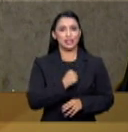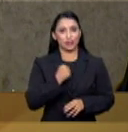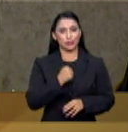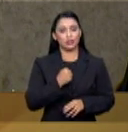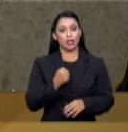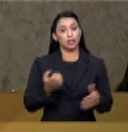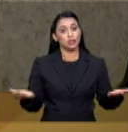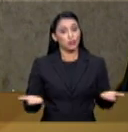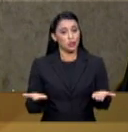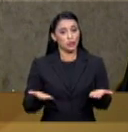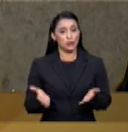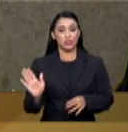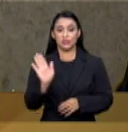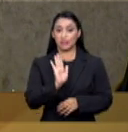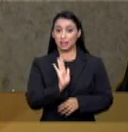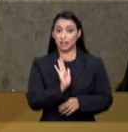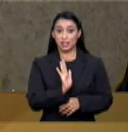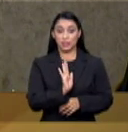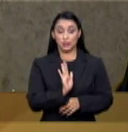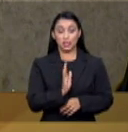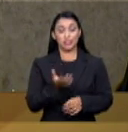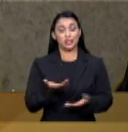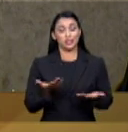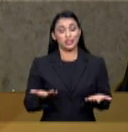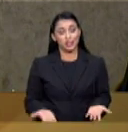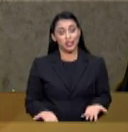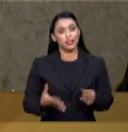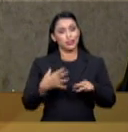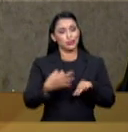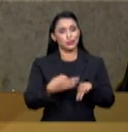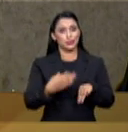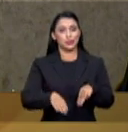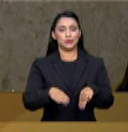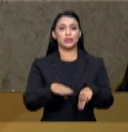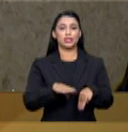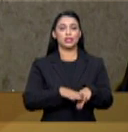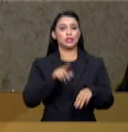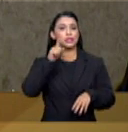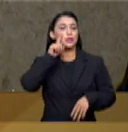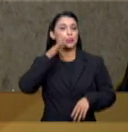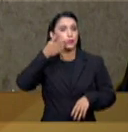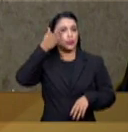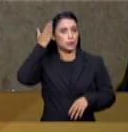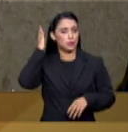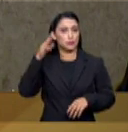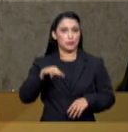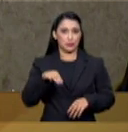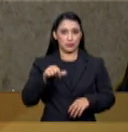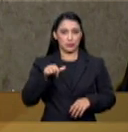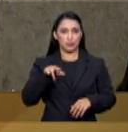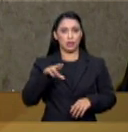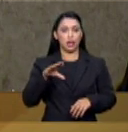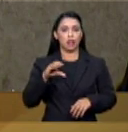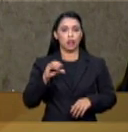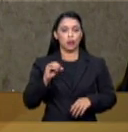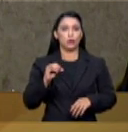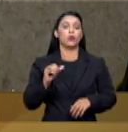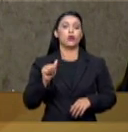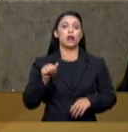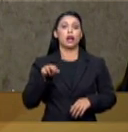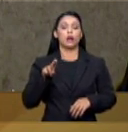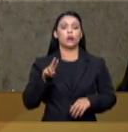nos despedindo daqui a um dia de Sua Excelência o ministro Marco Aurélio, que vai se aposentar